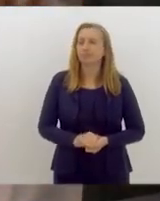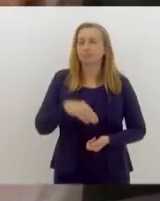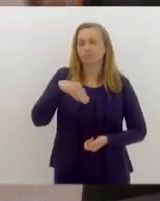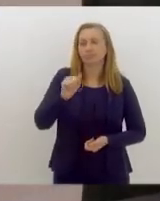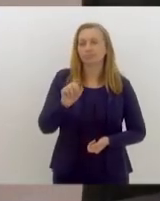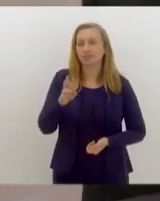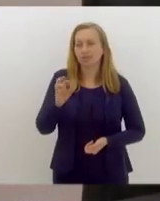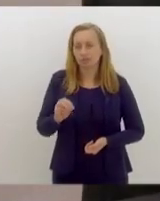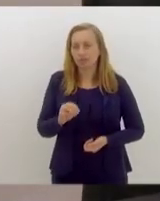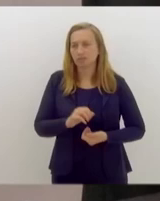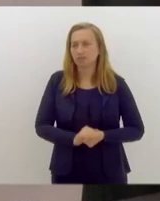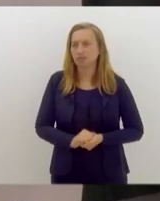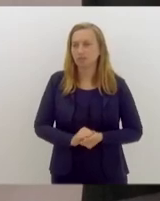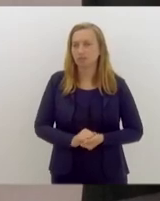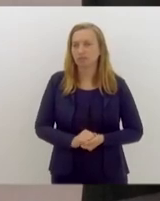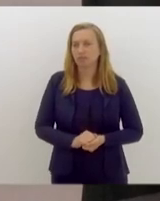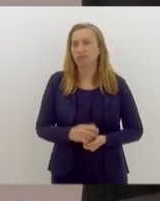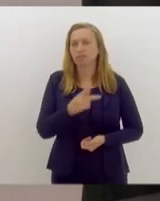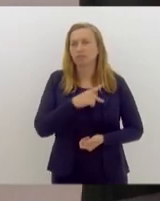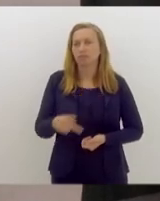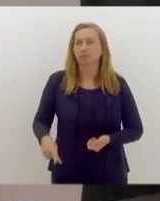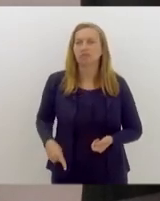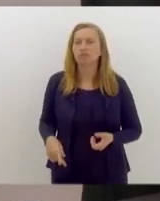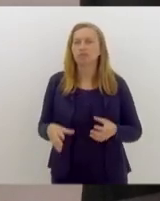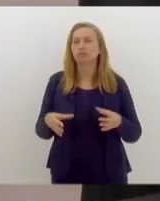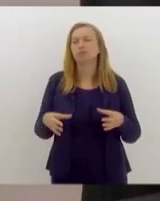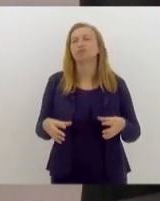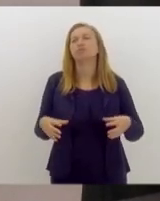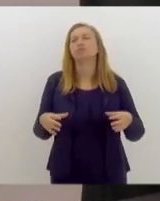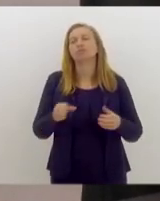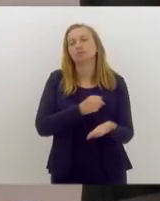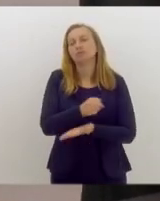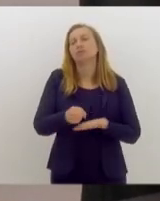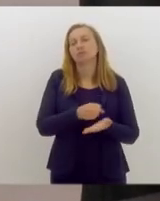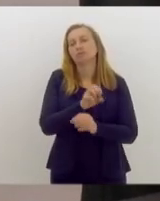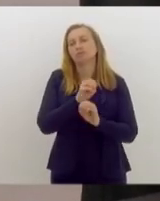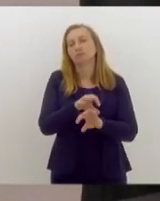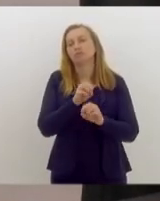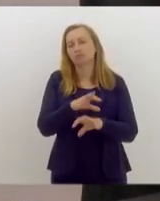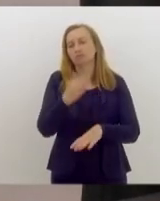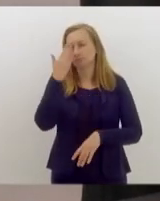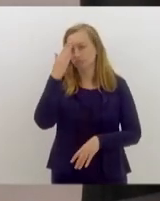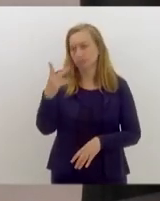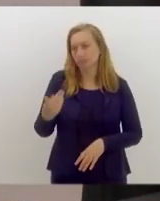Marcelo Mocarzel, presidente da Câmara de Educação Básica. Obrigado pela presença.